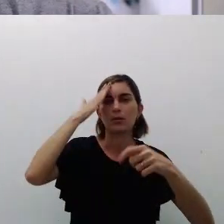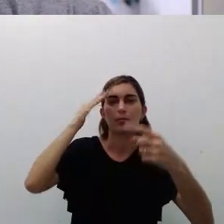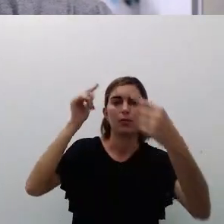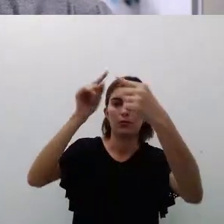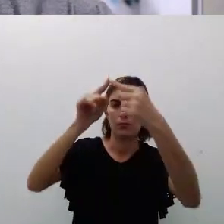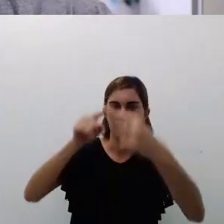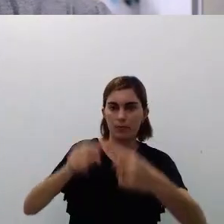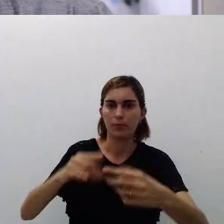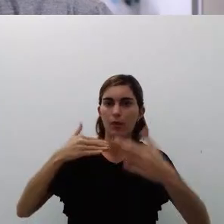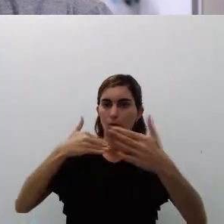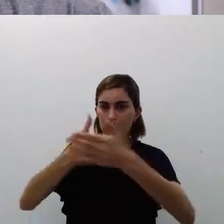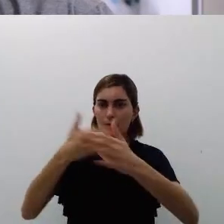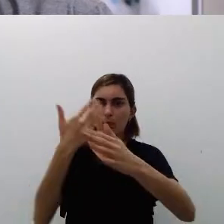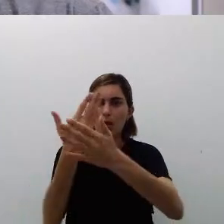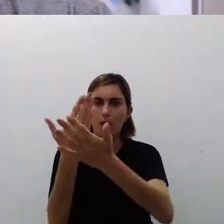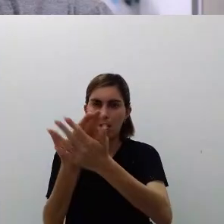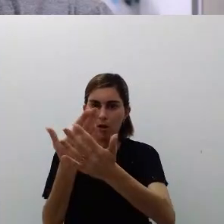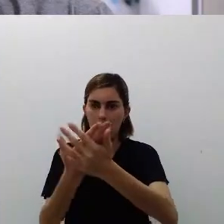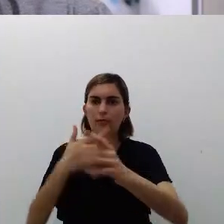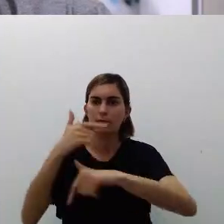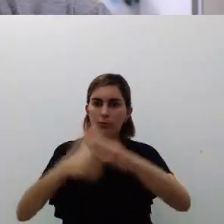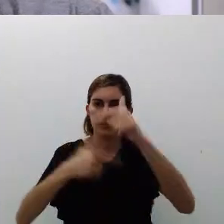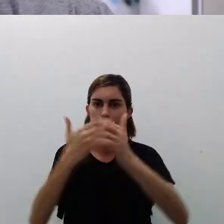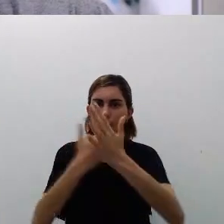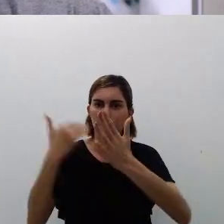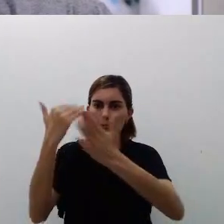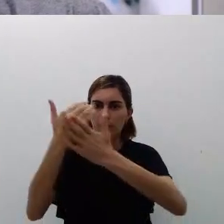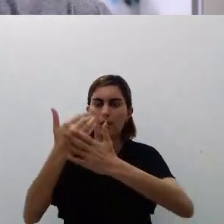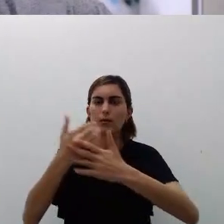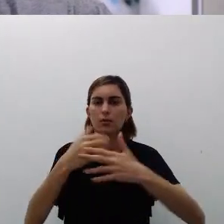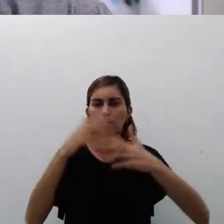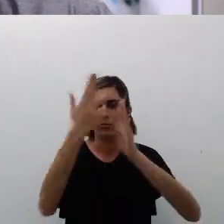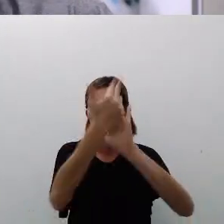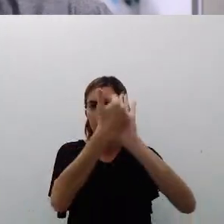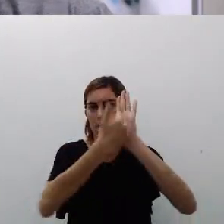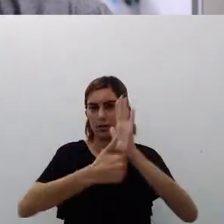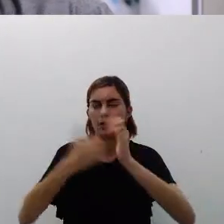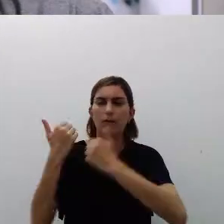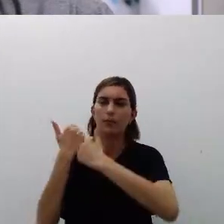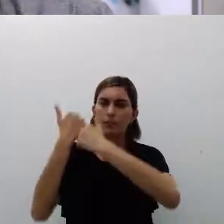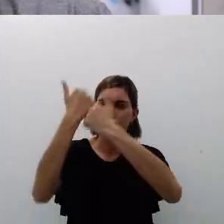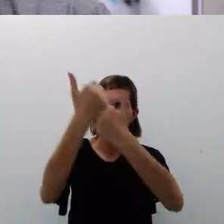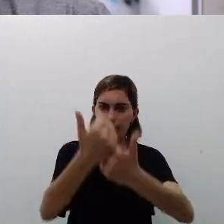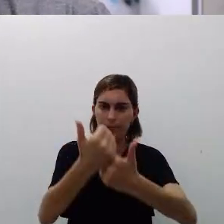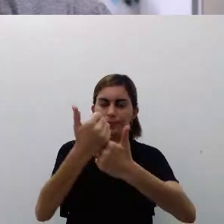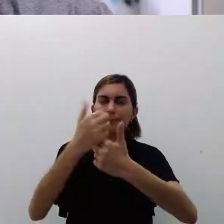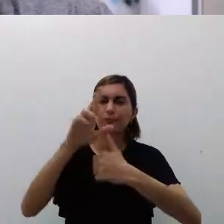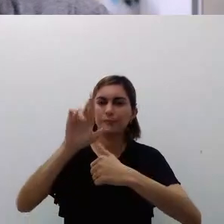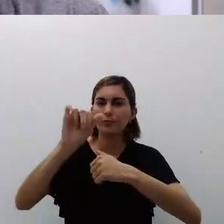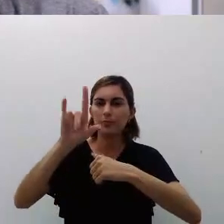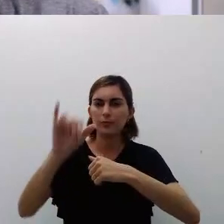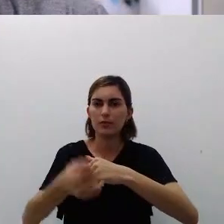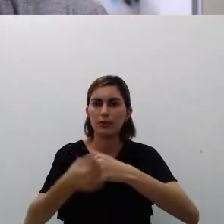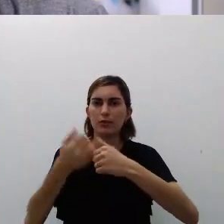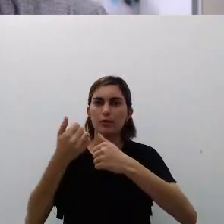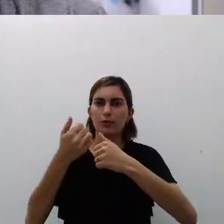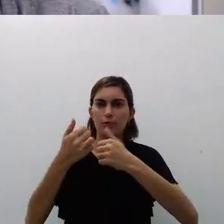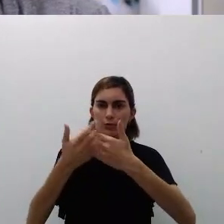a questão do desenho, da representação realista com luz, sombra e textura dos